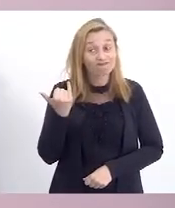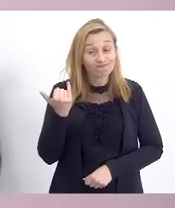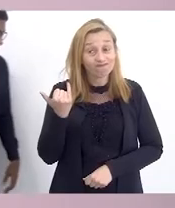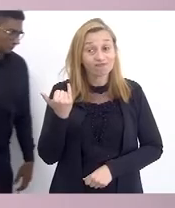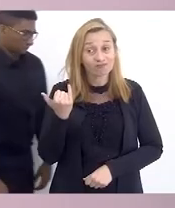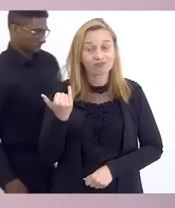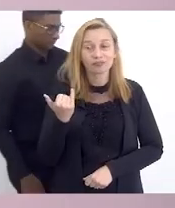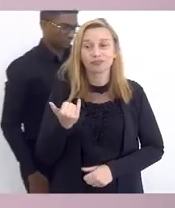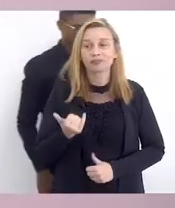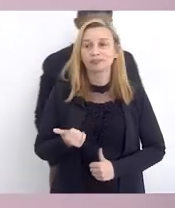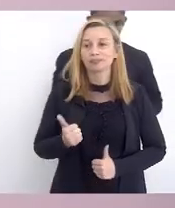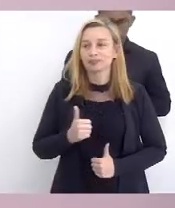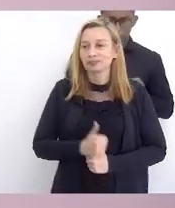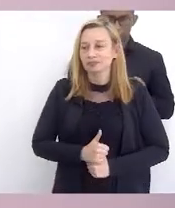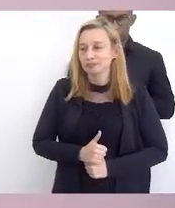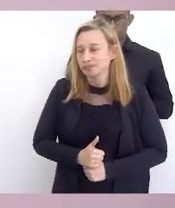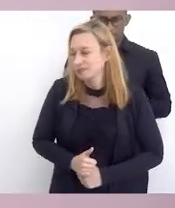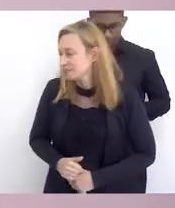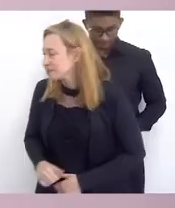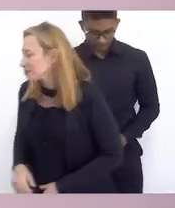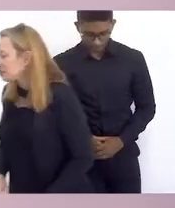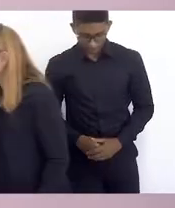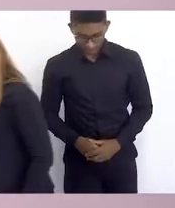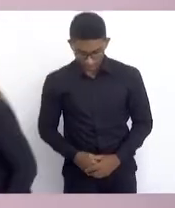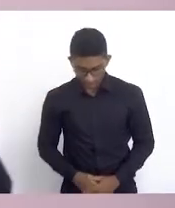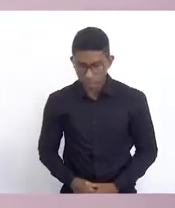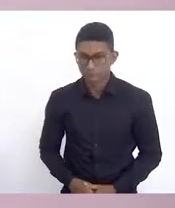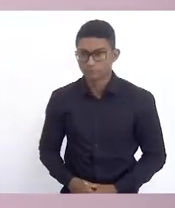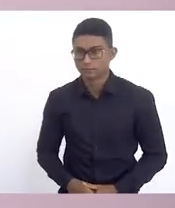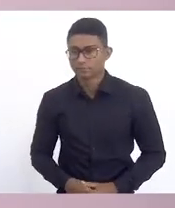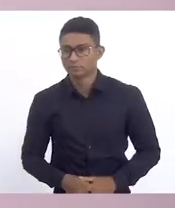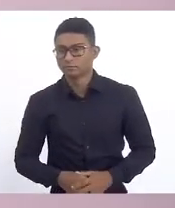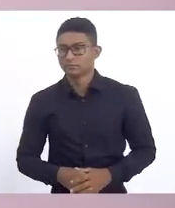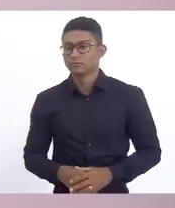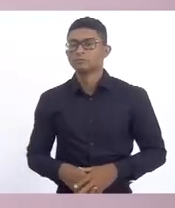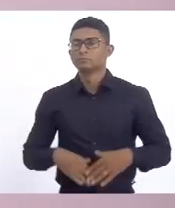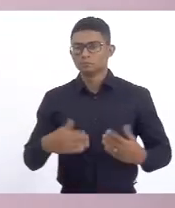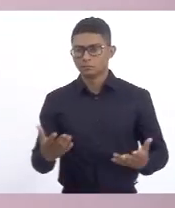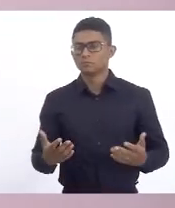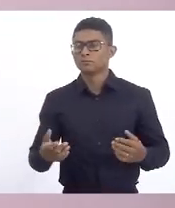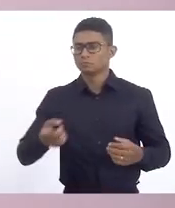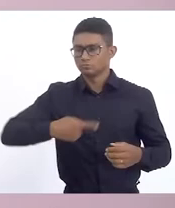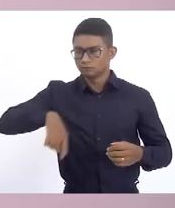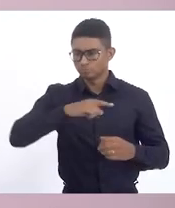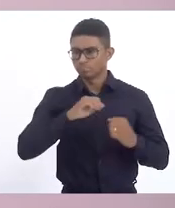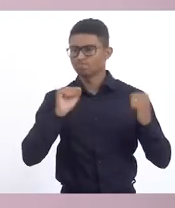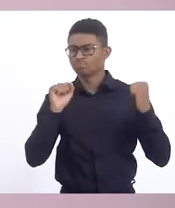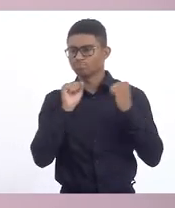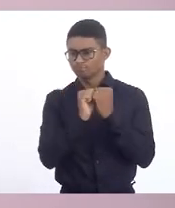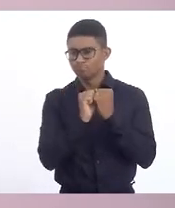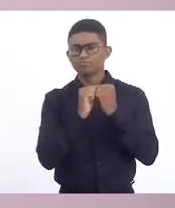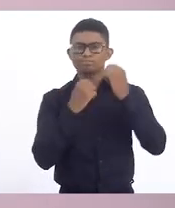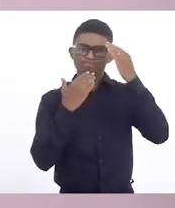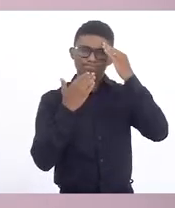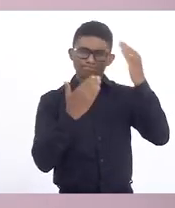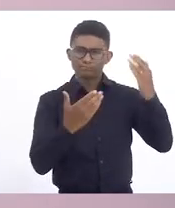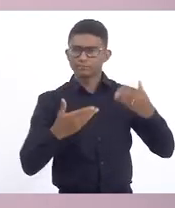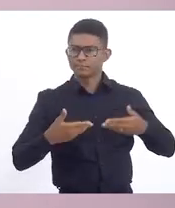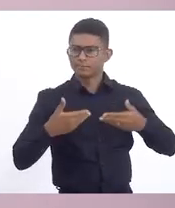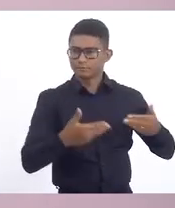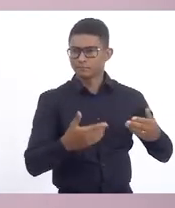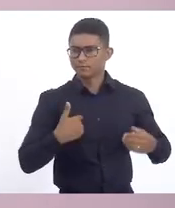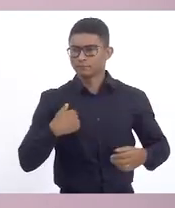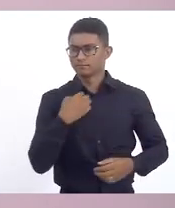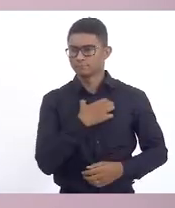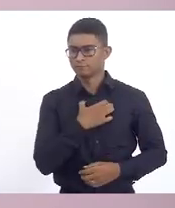dada de alguma maneira. Então, deputada, conte aqui conosco, eu agradeço a oportunidade, e é sempre um prazer,